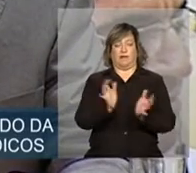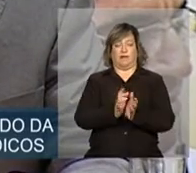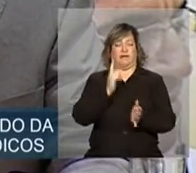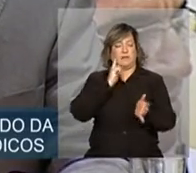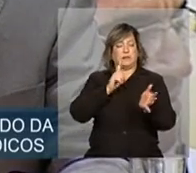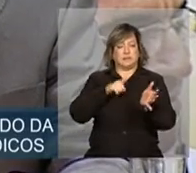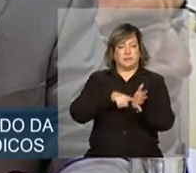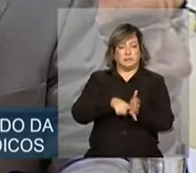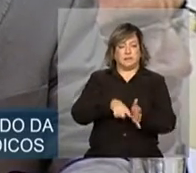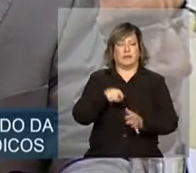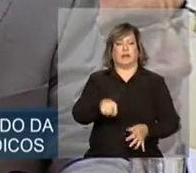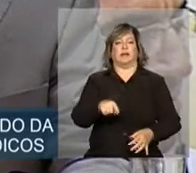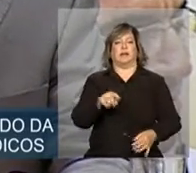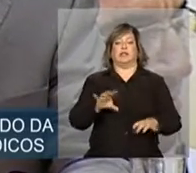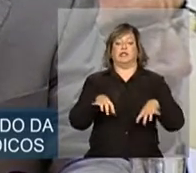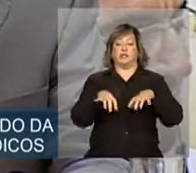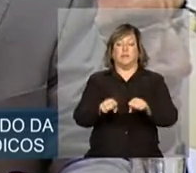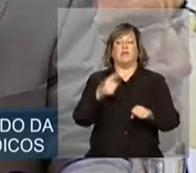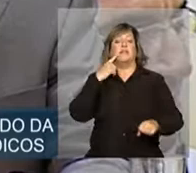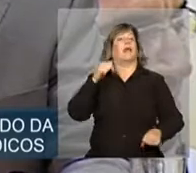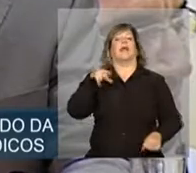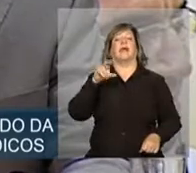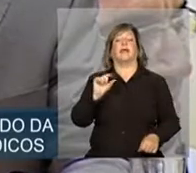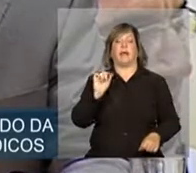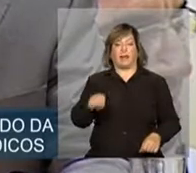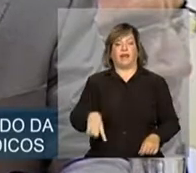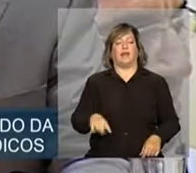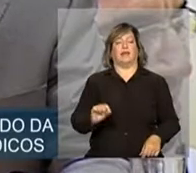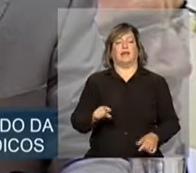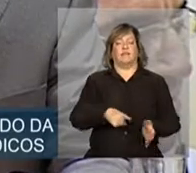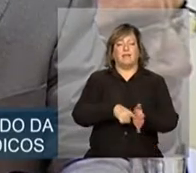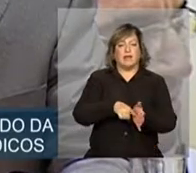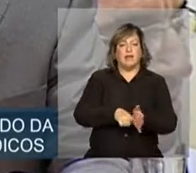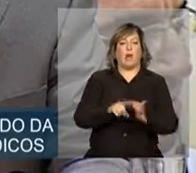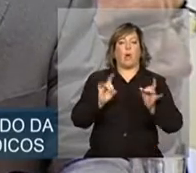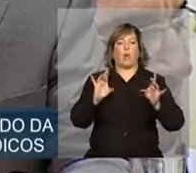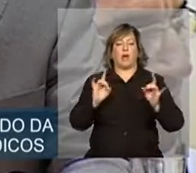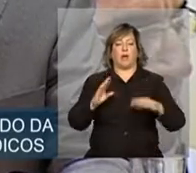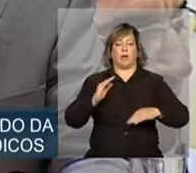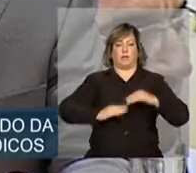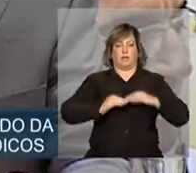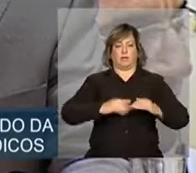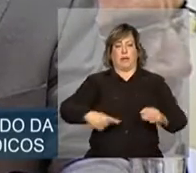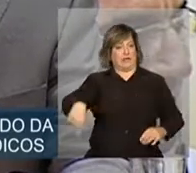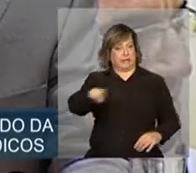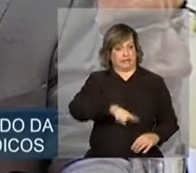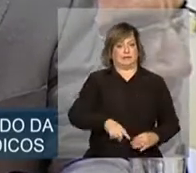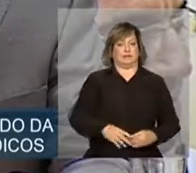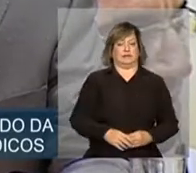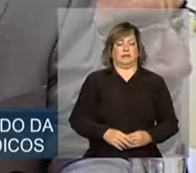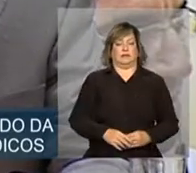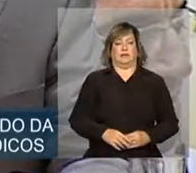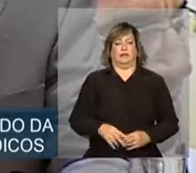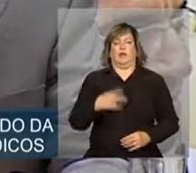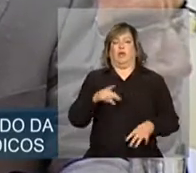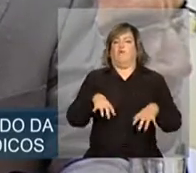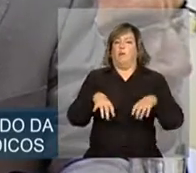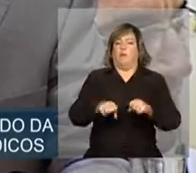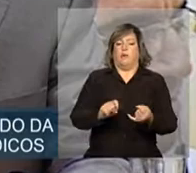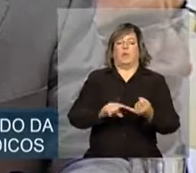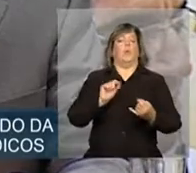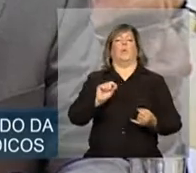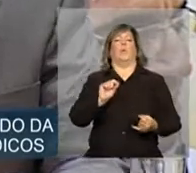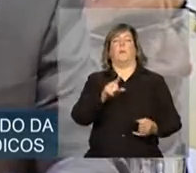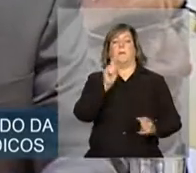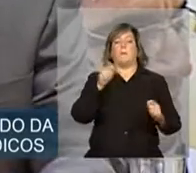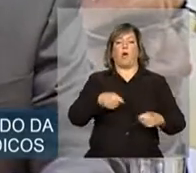revalidação diploma é quem vai avaliar a qualidade da formação dos profissionais a sua formação a